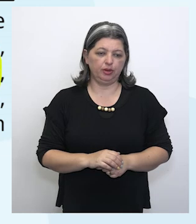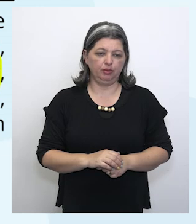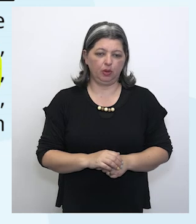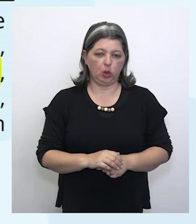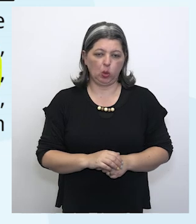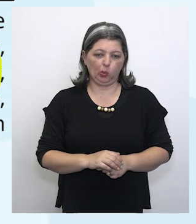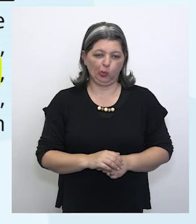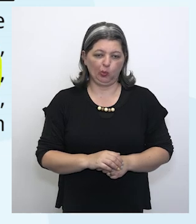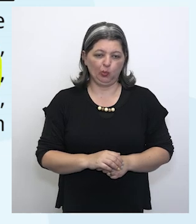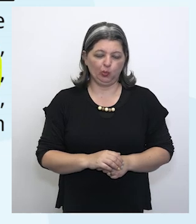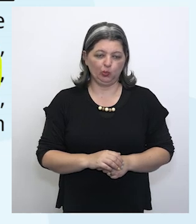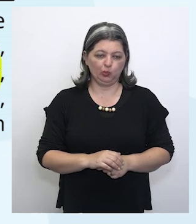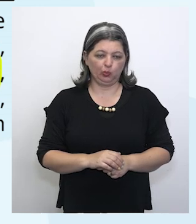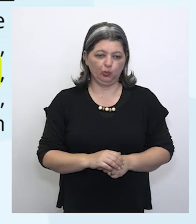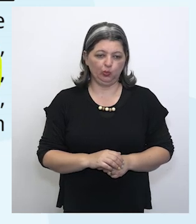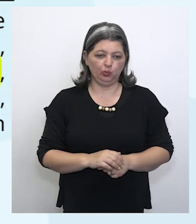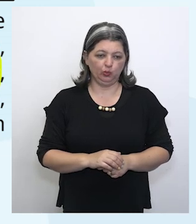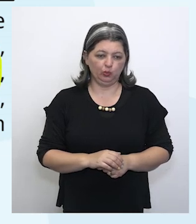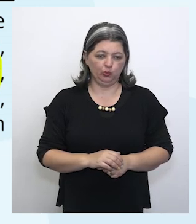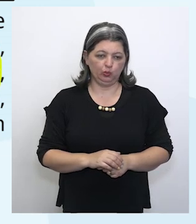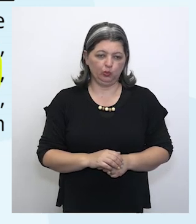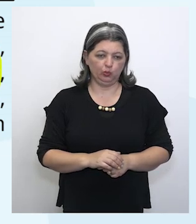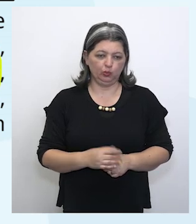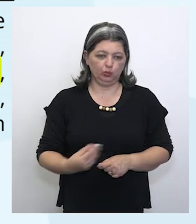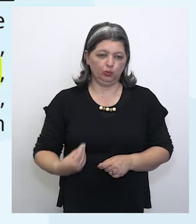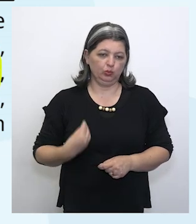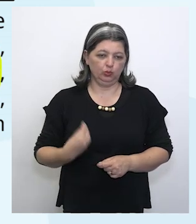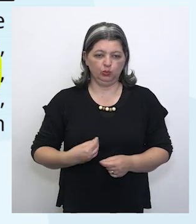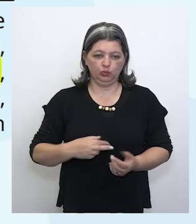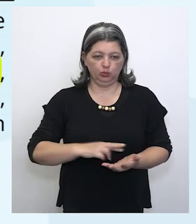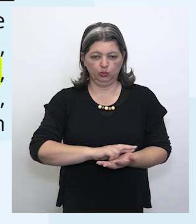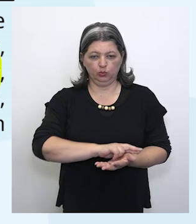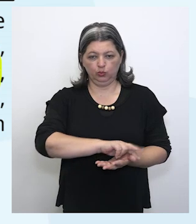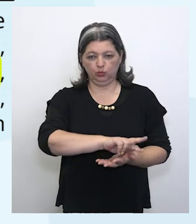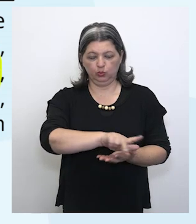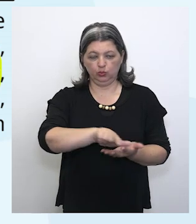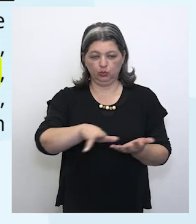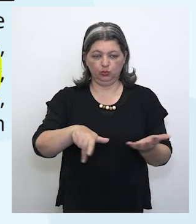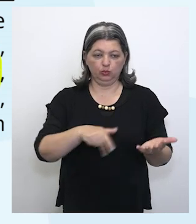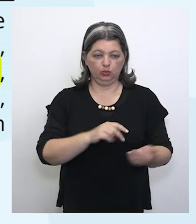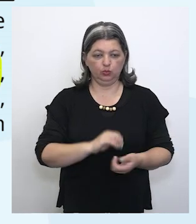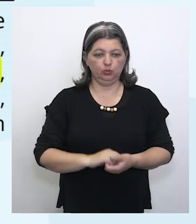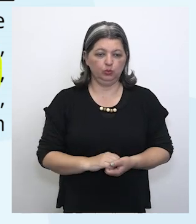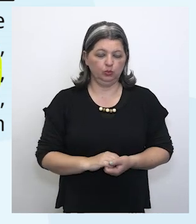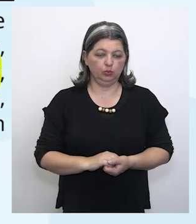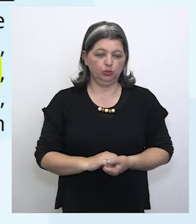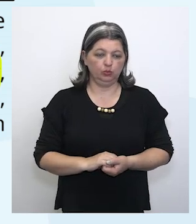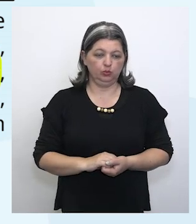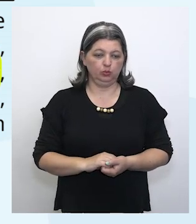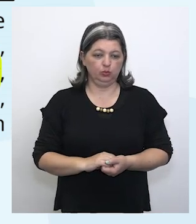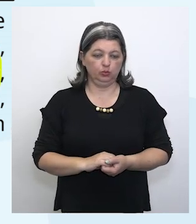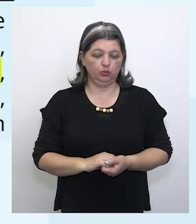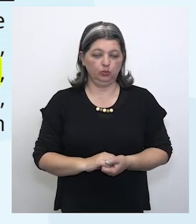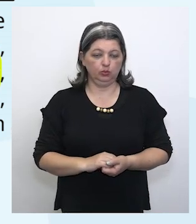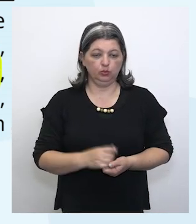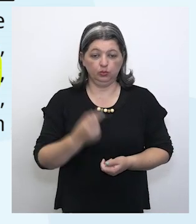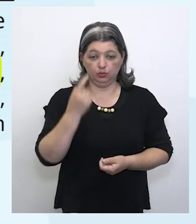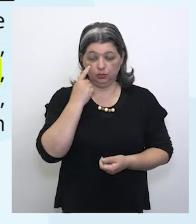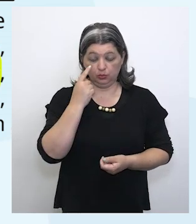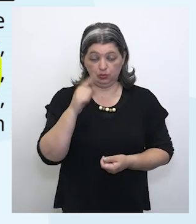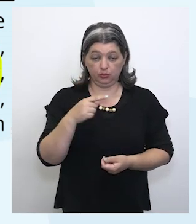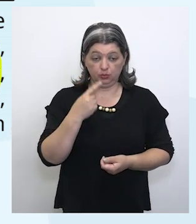biodiversity loss, então a perda da biodiversidade, loss é perda, and resource depletion. Então, quando a